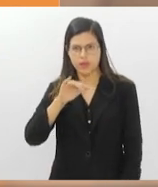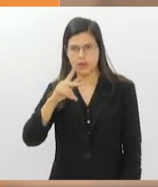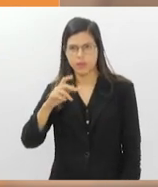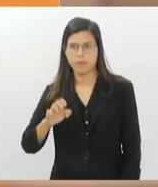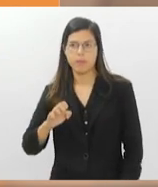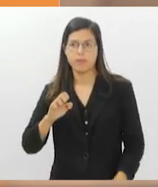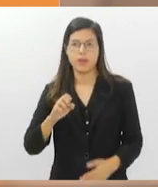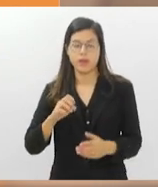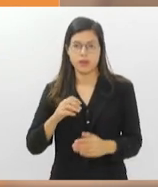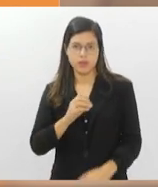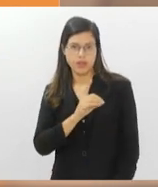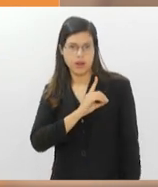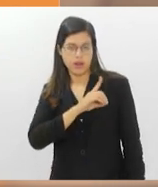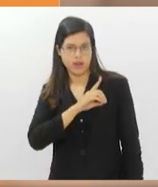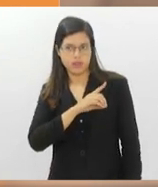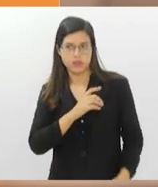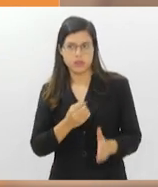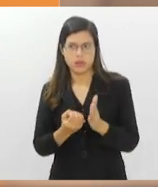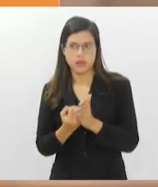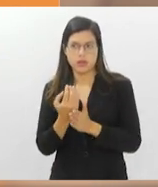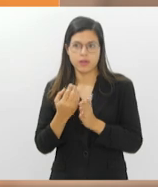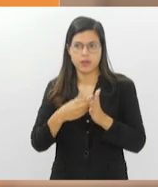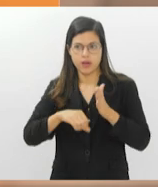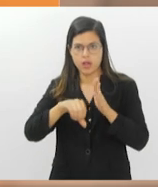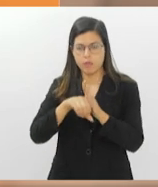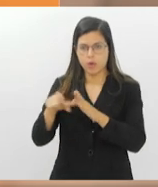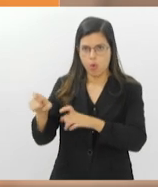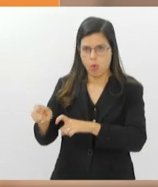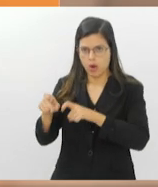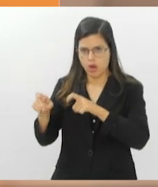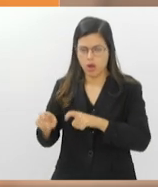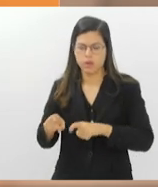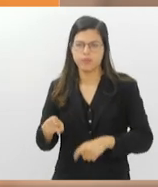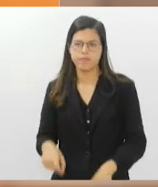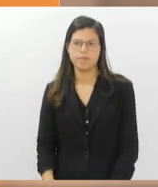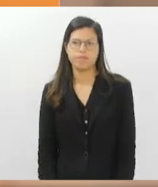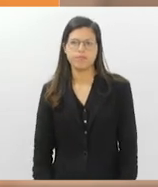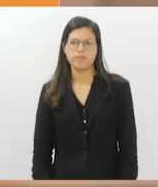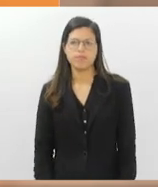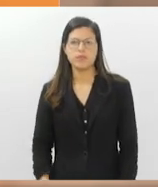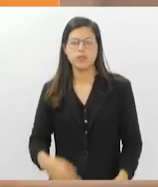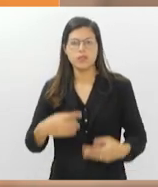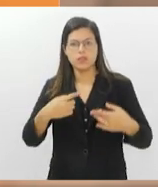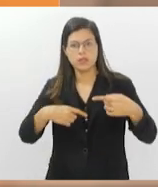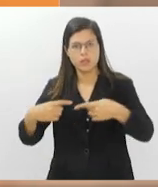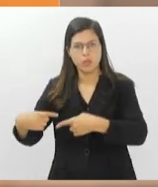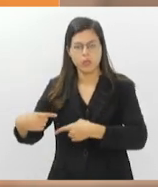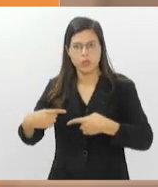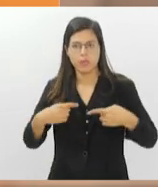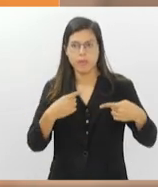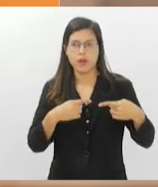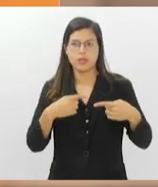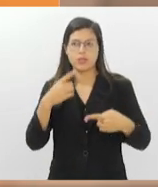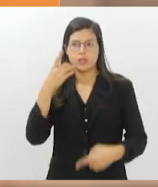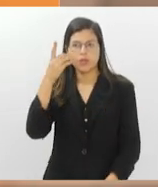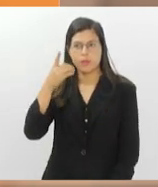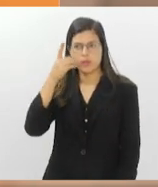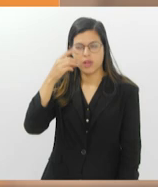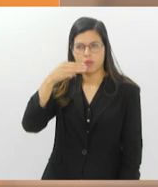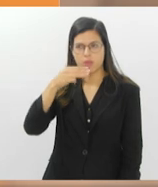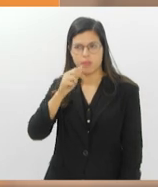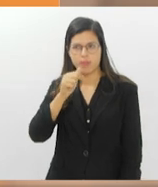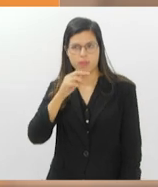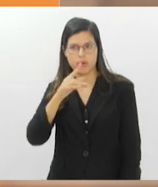Repressão a Crimes Rurais no Estado do Rio. Em segunda discussão, um projeto do deputado Márcio Gualberto, que